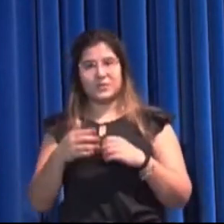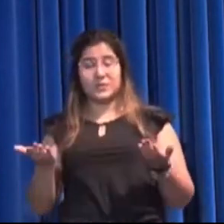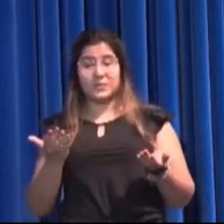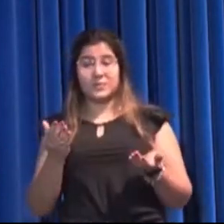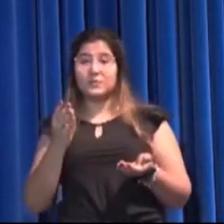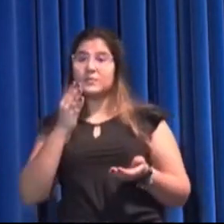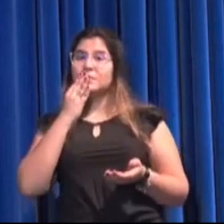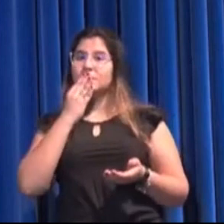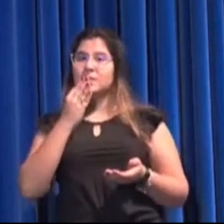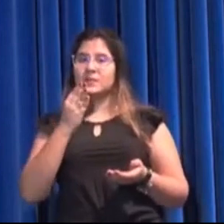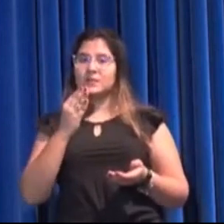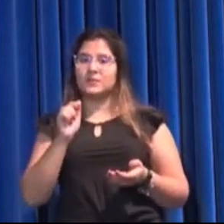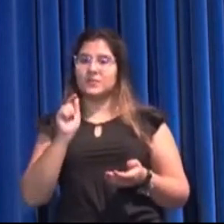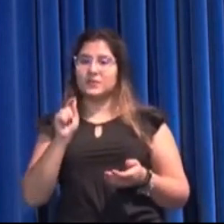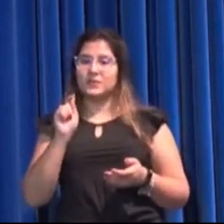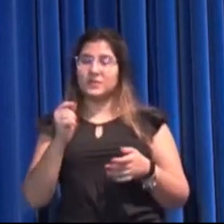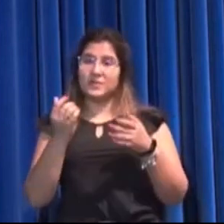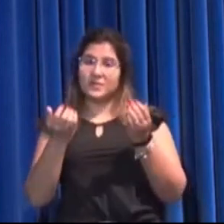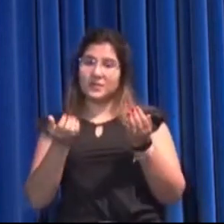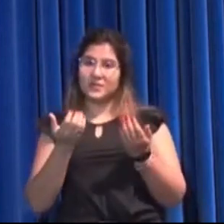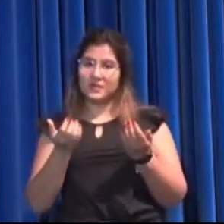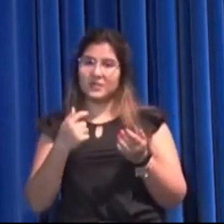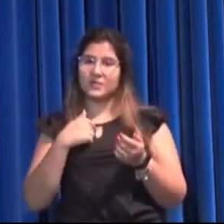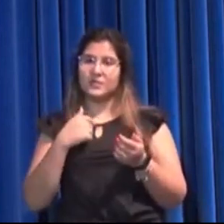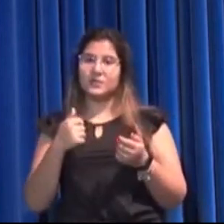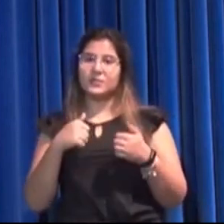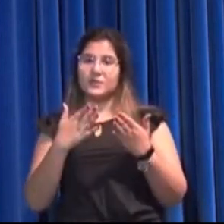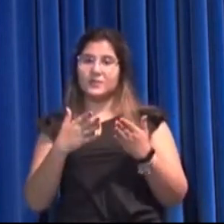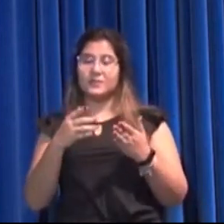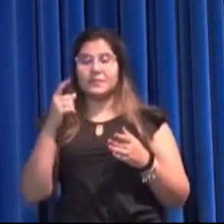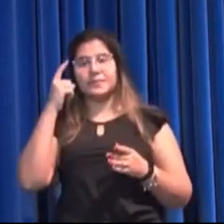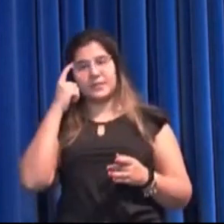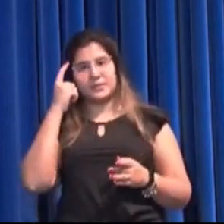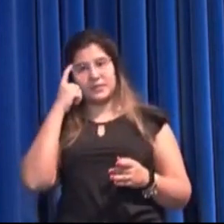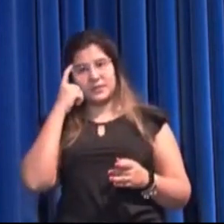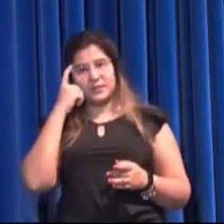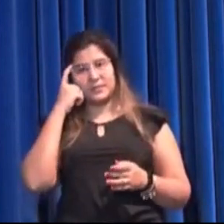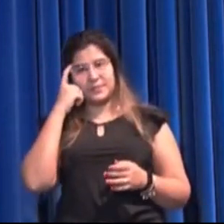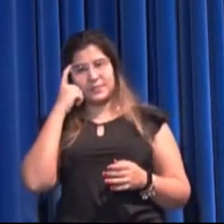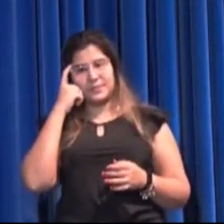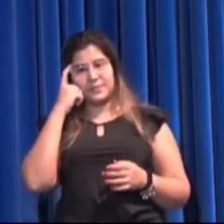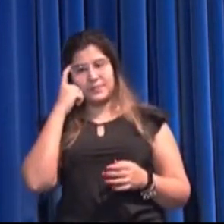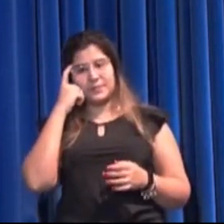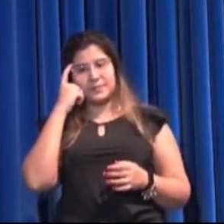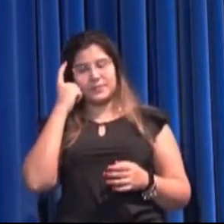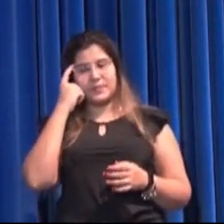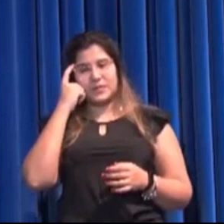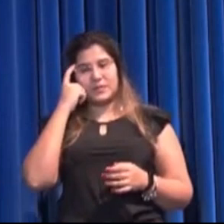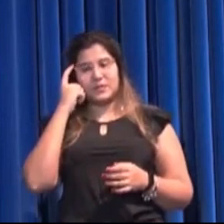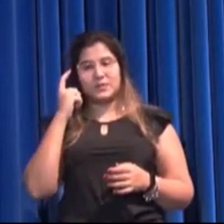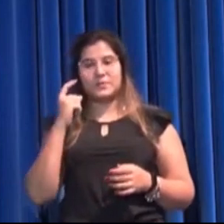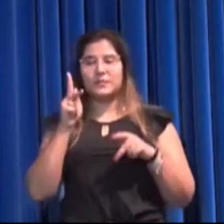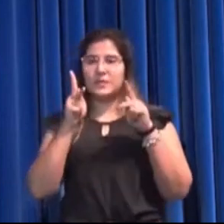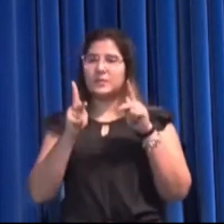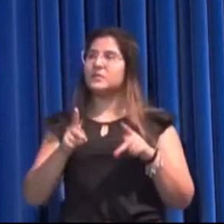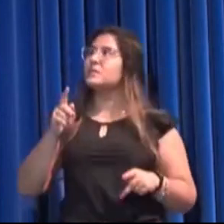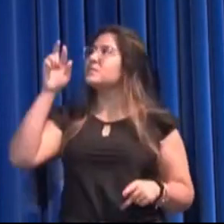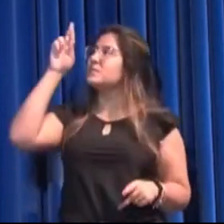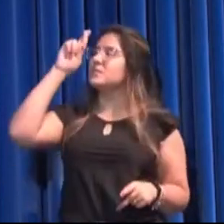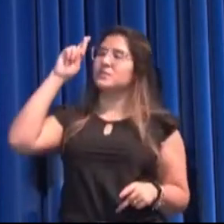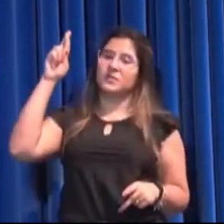Pede o que queres que eu te dê. Pense nisso. Pense nisso. Se coloque diante do